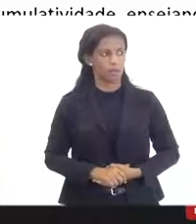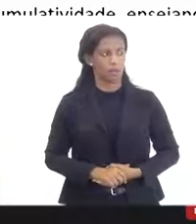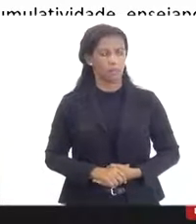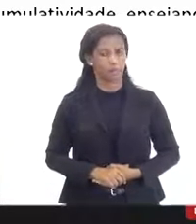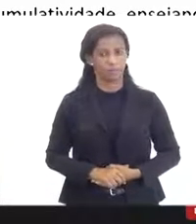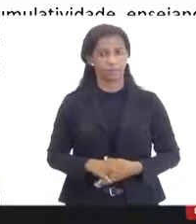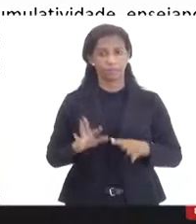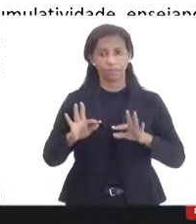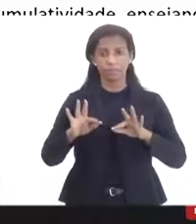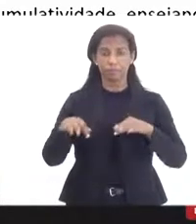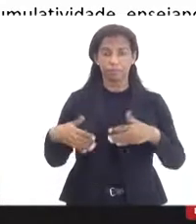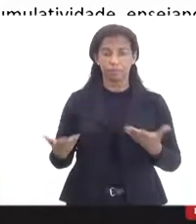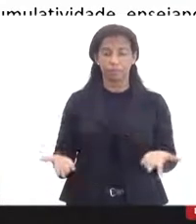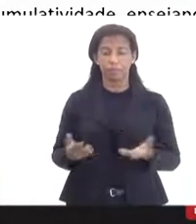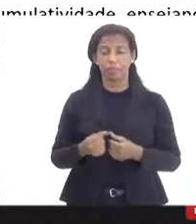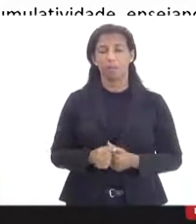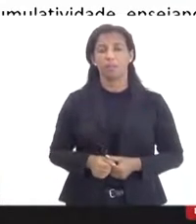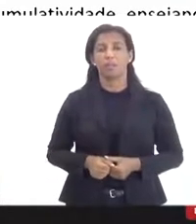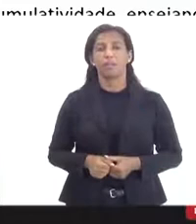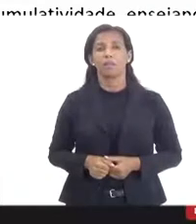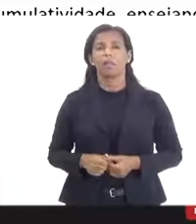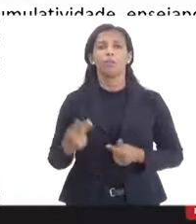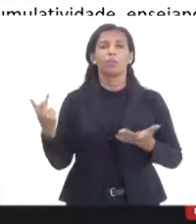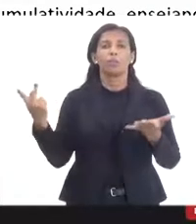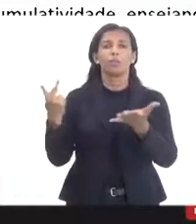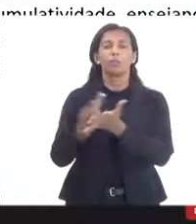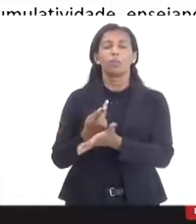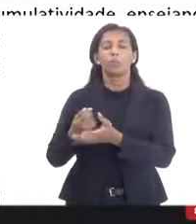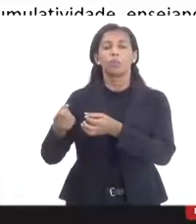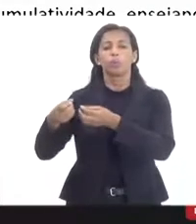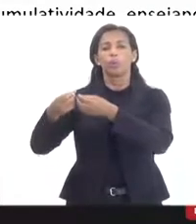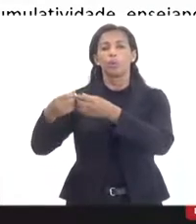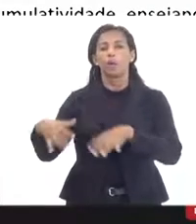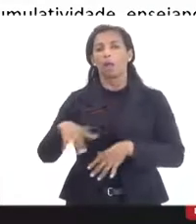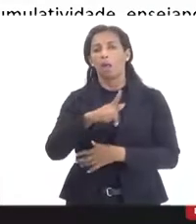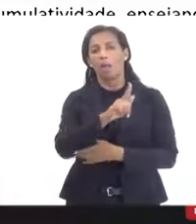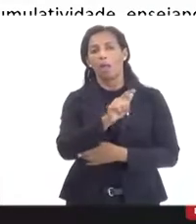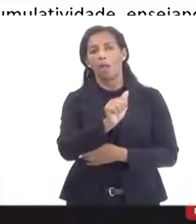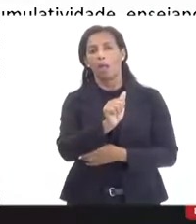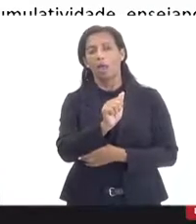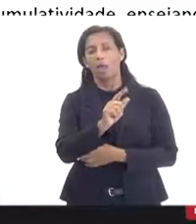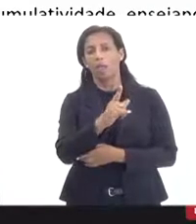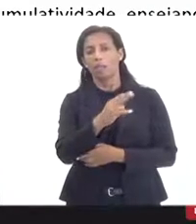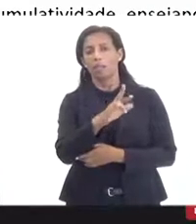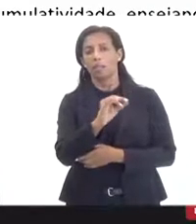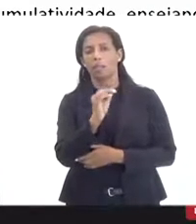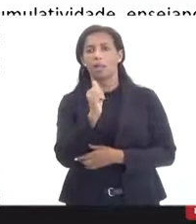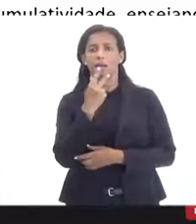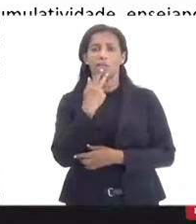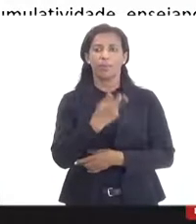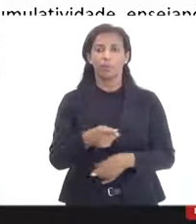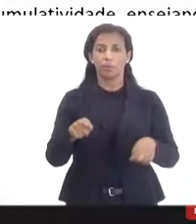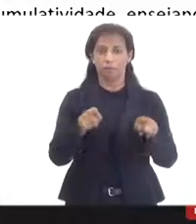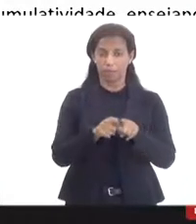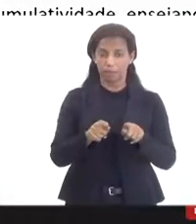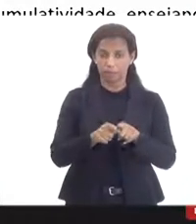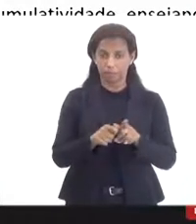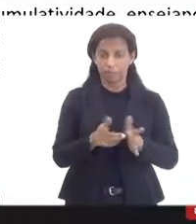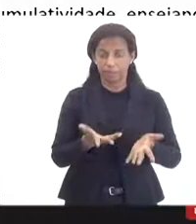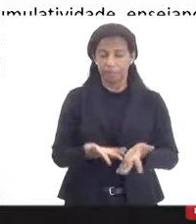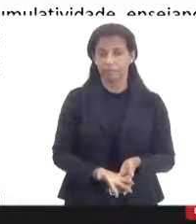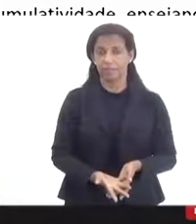Por fim, a questão da decadência, como o Gadelha falou, já estou finalizando aqui, a gente tem aí